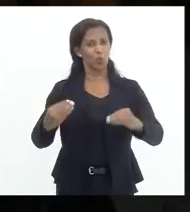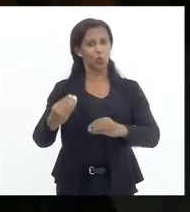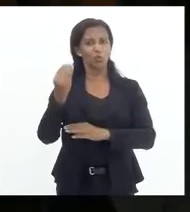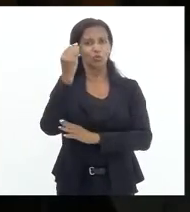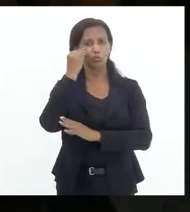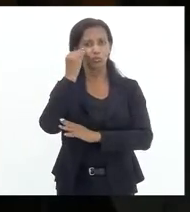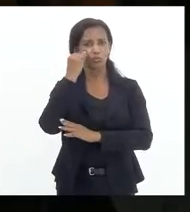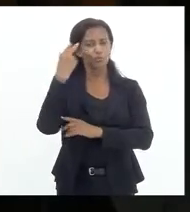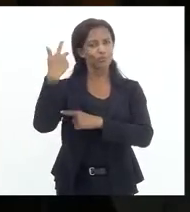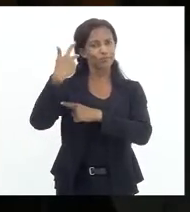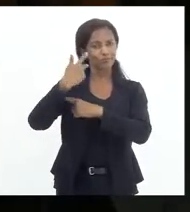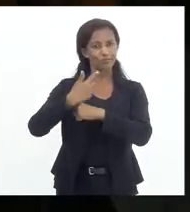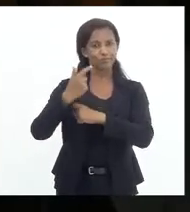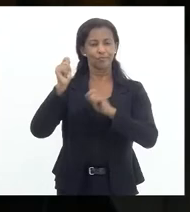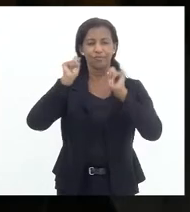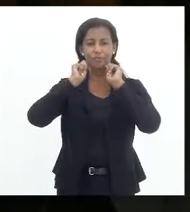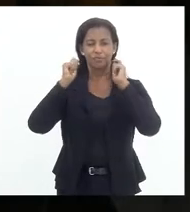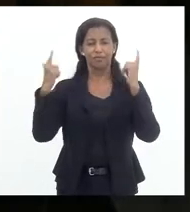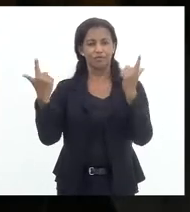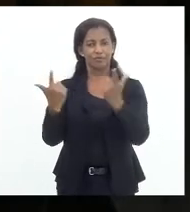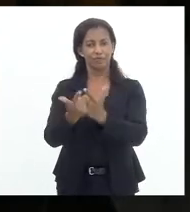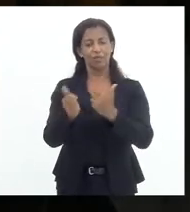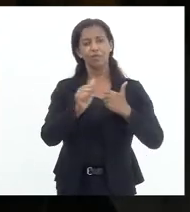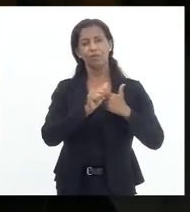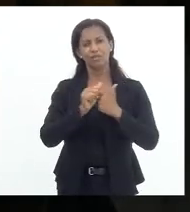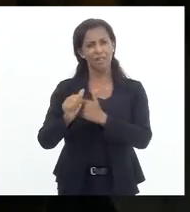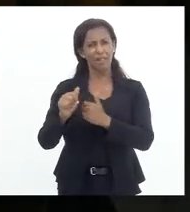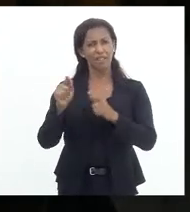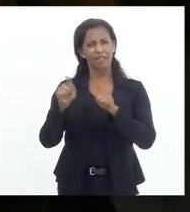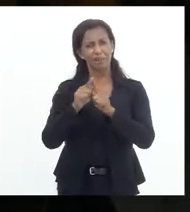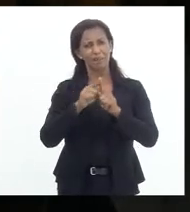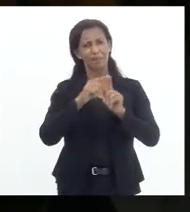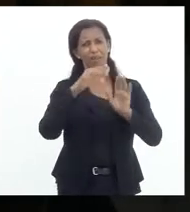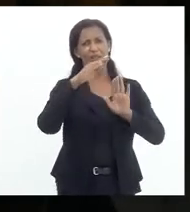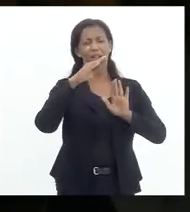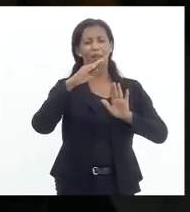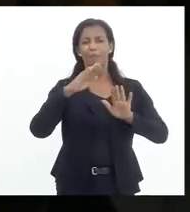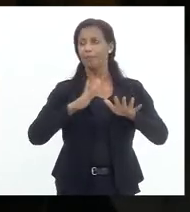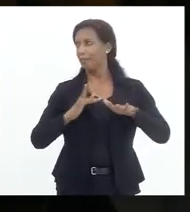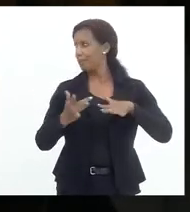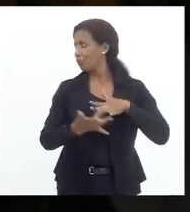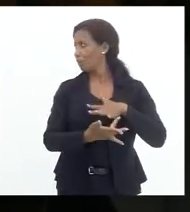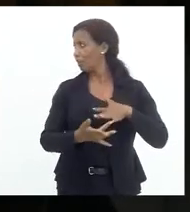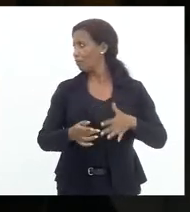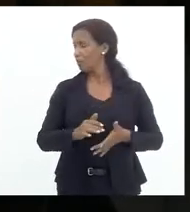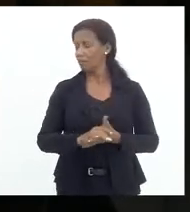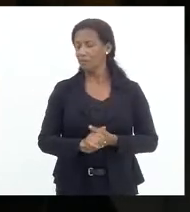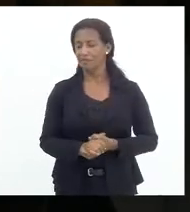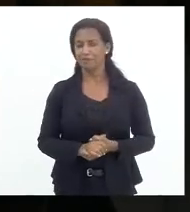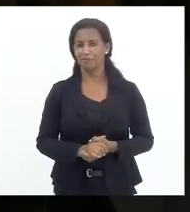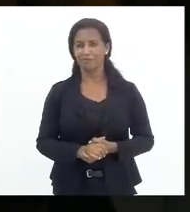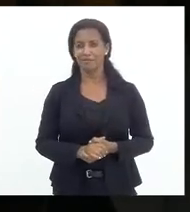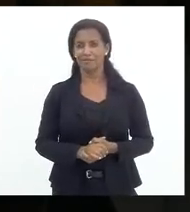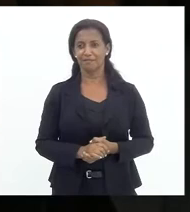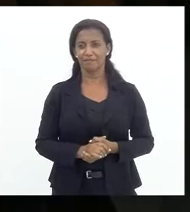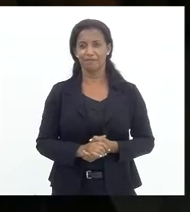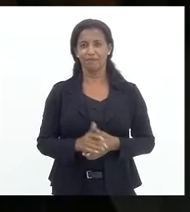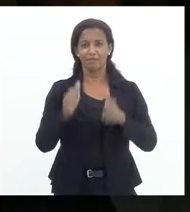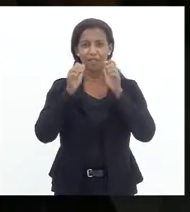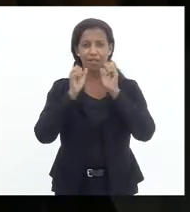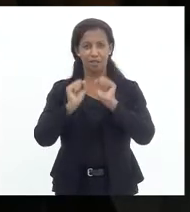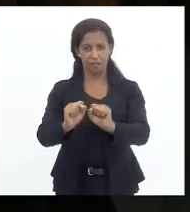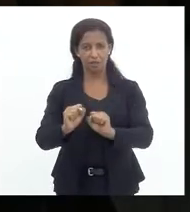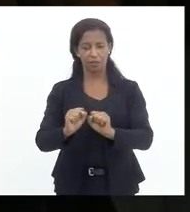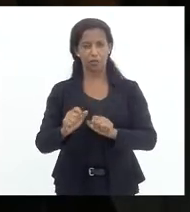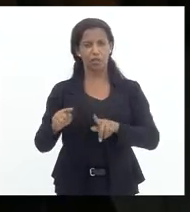nos acompanham os assistem pela TV alerj nos seguem pelas redes sociais assessoria da